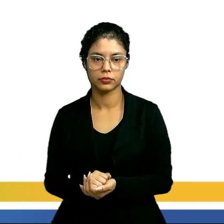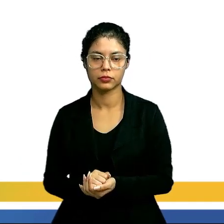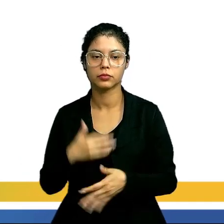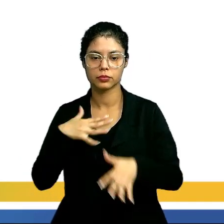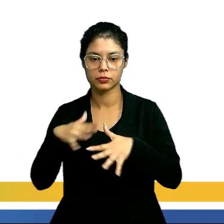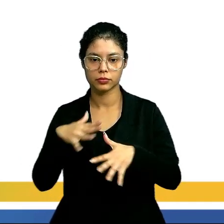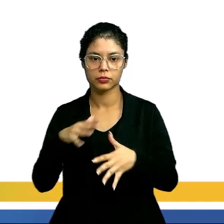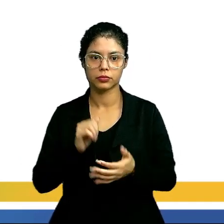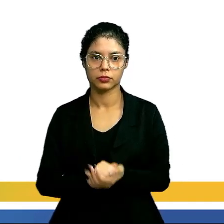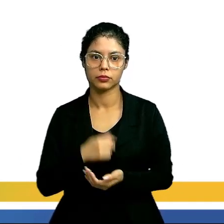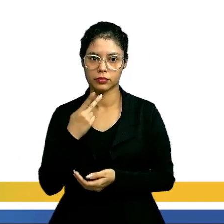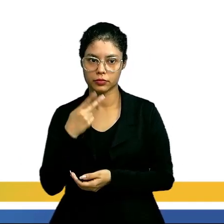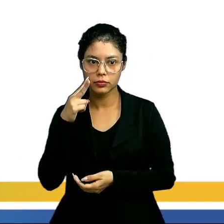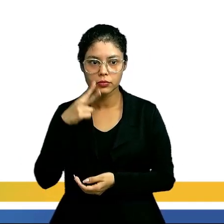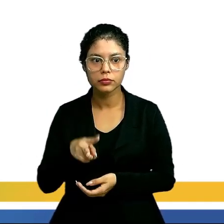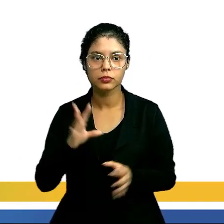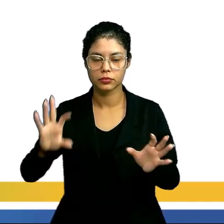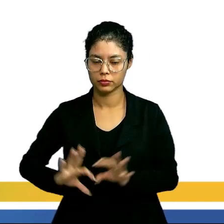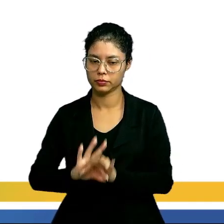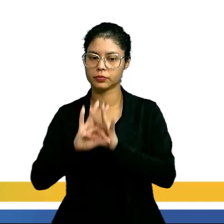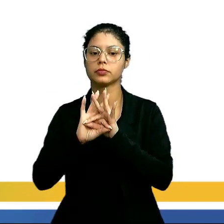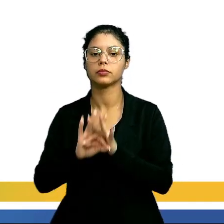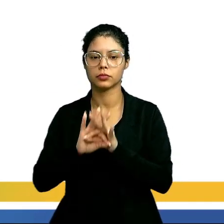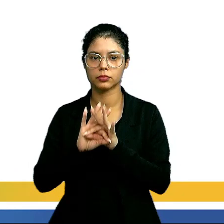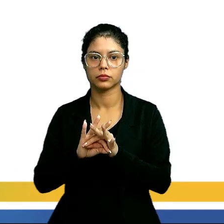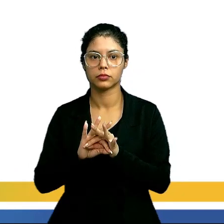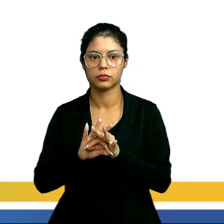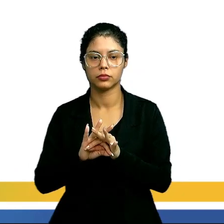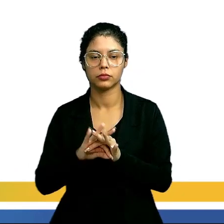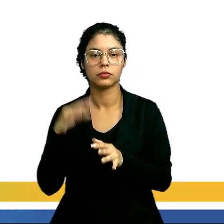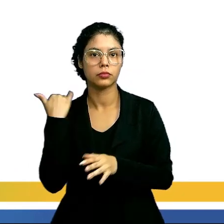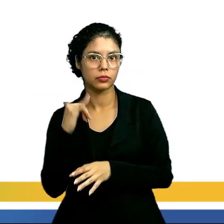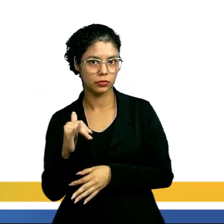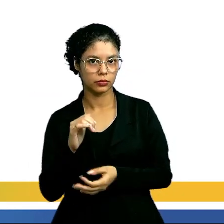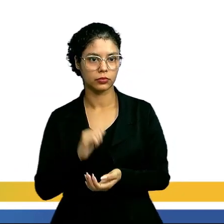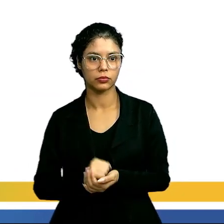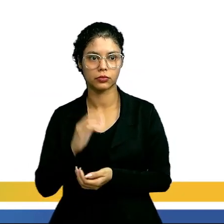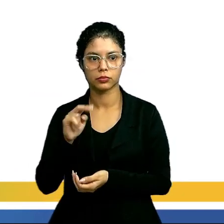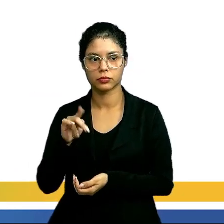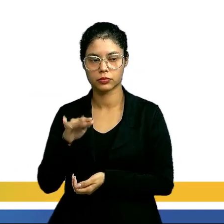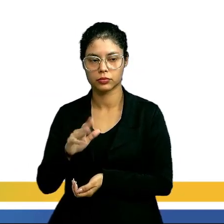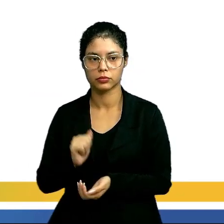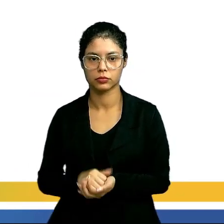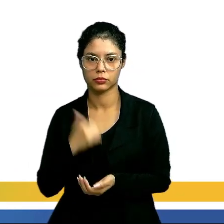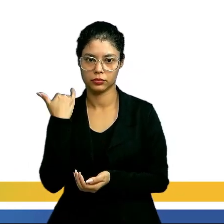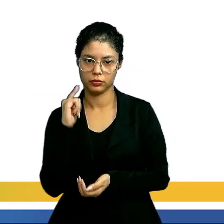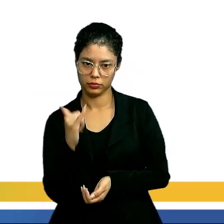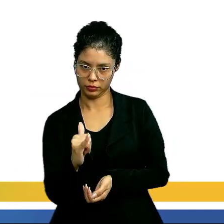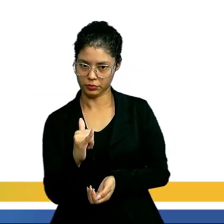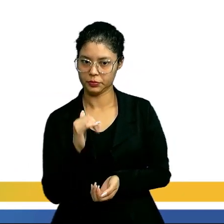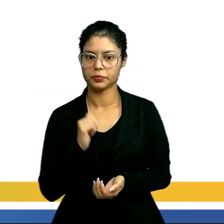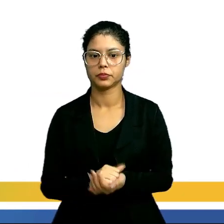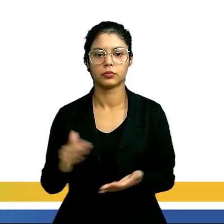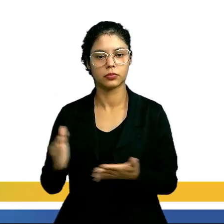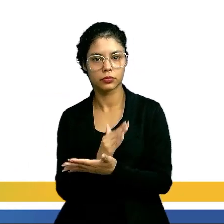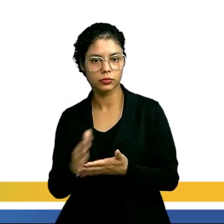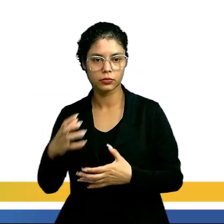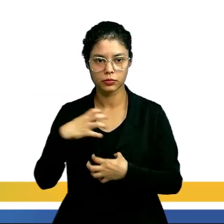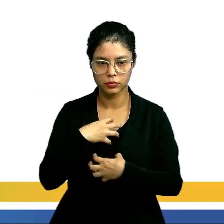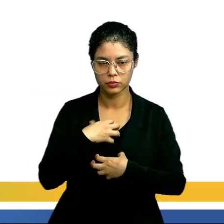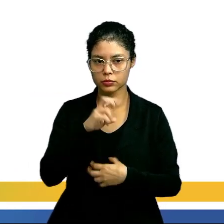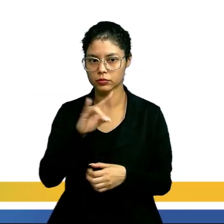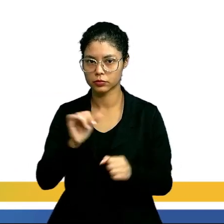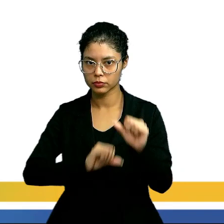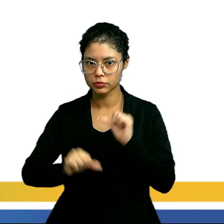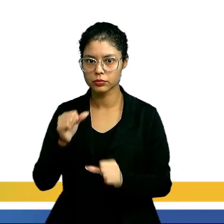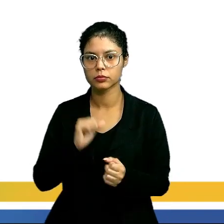esse movimento, como a gente viu, ele é associado a uma energia cinética. Essa energia cinética, em algum momento, ela vai